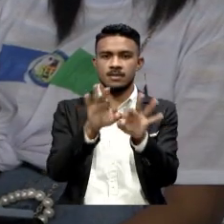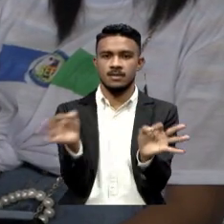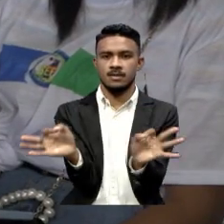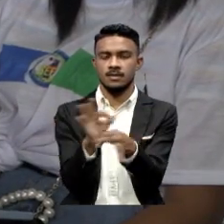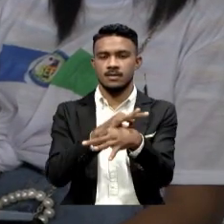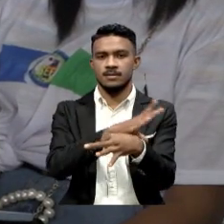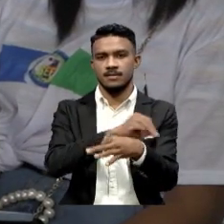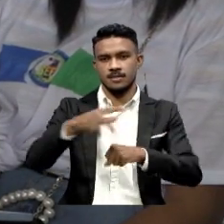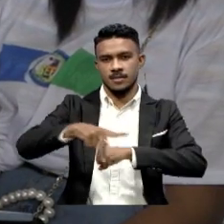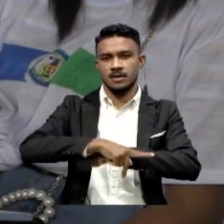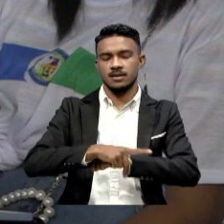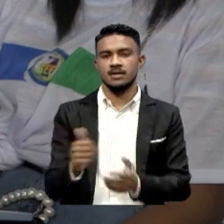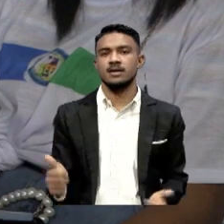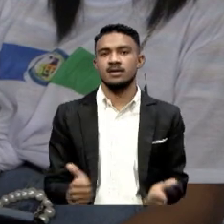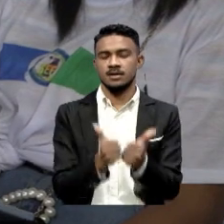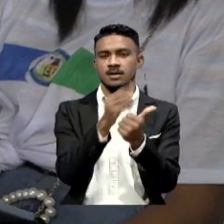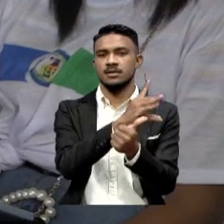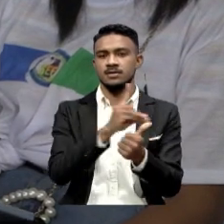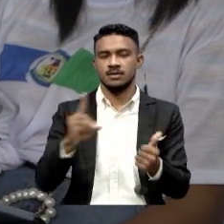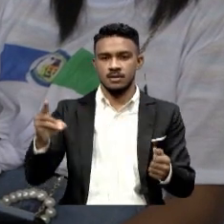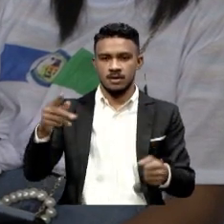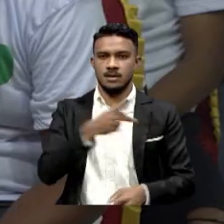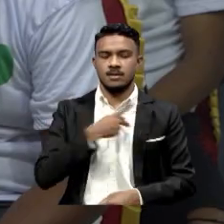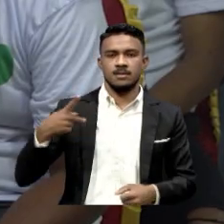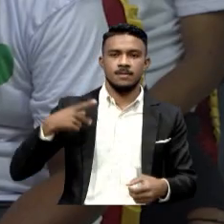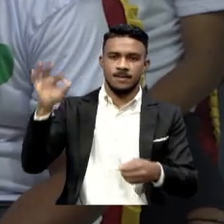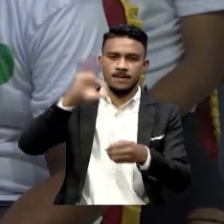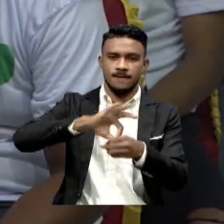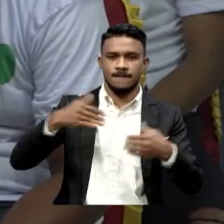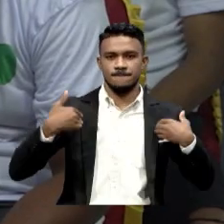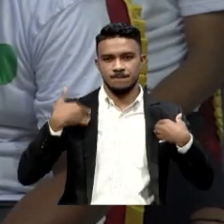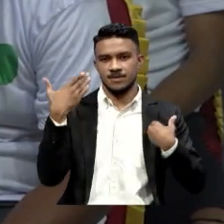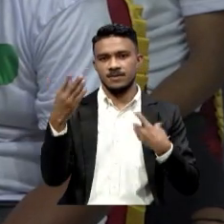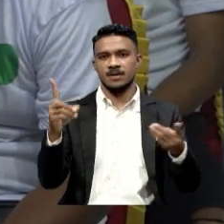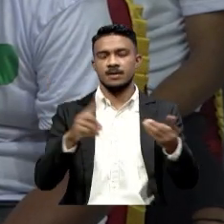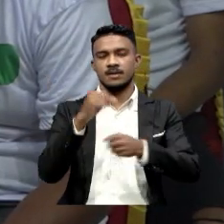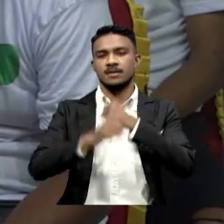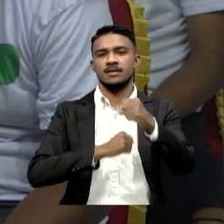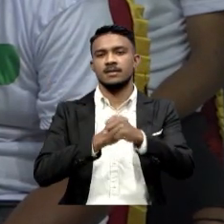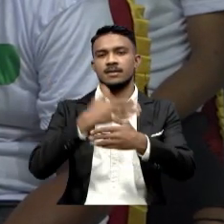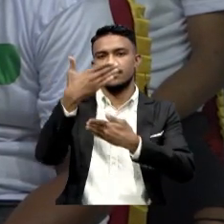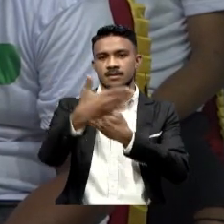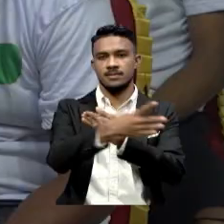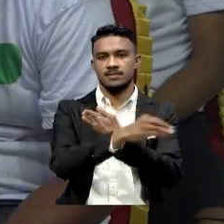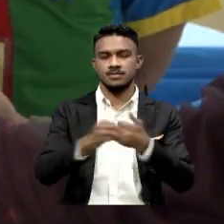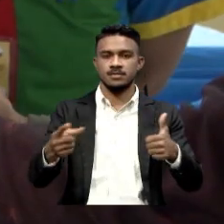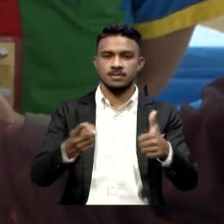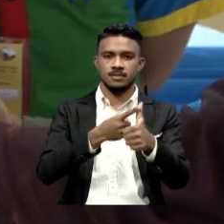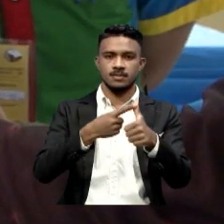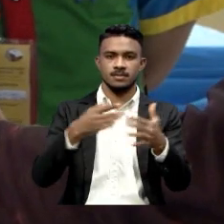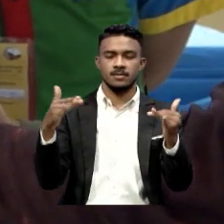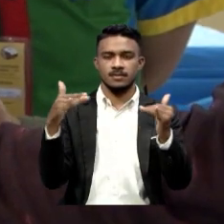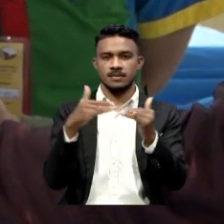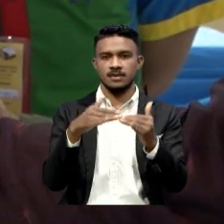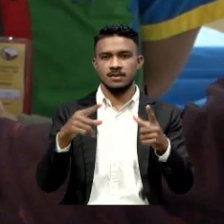Partido União, onde a sua eleição parlamentar não se realiza e a tina noite. Primeiro, conferência